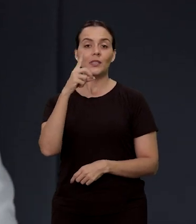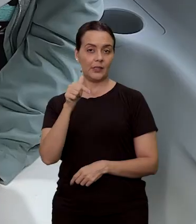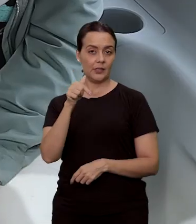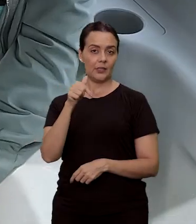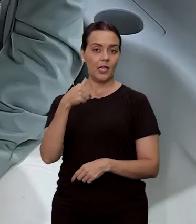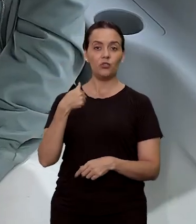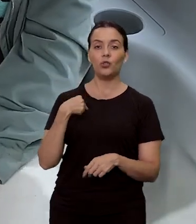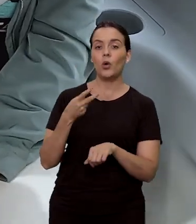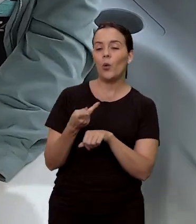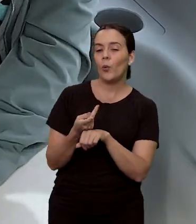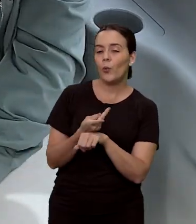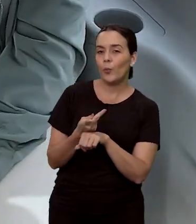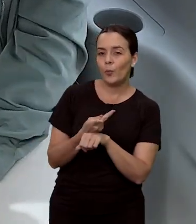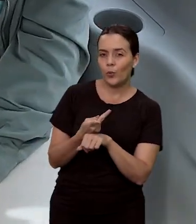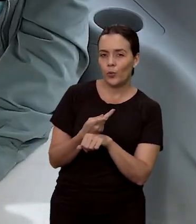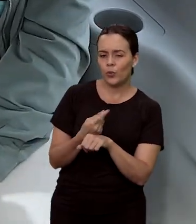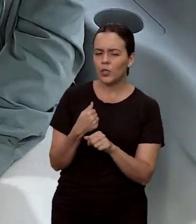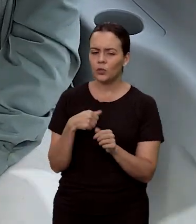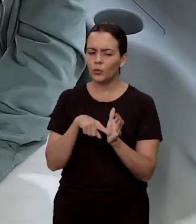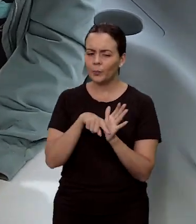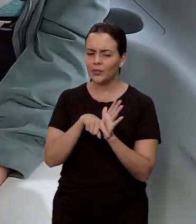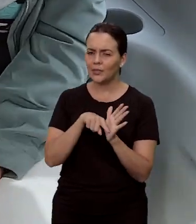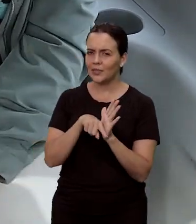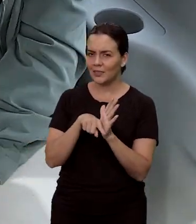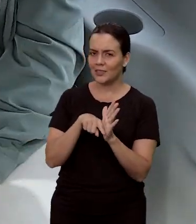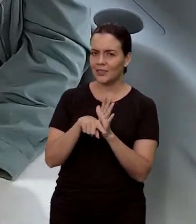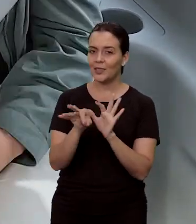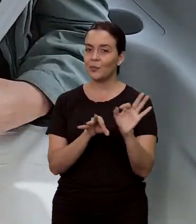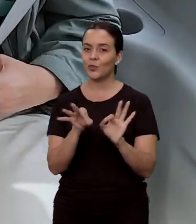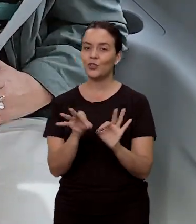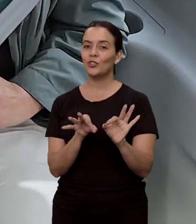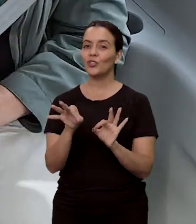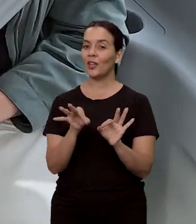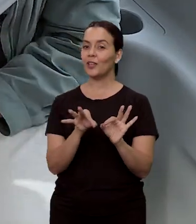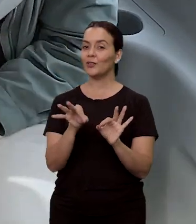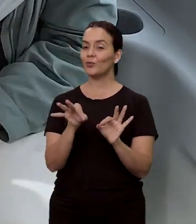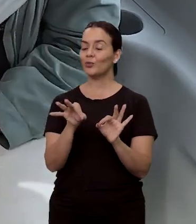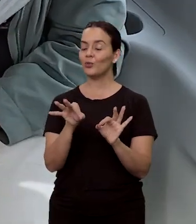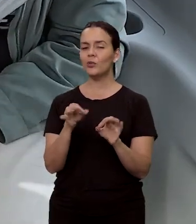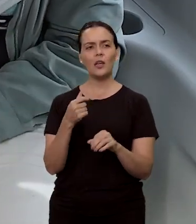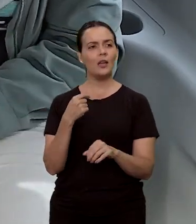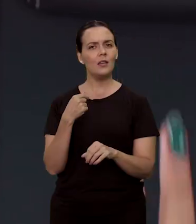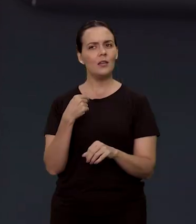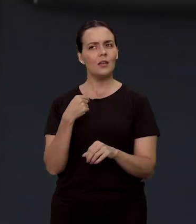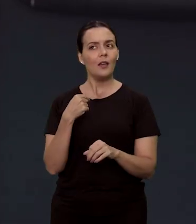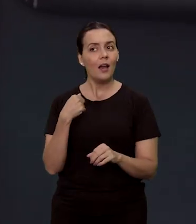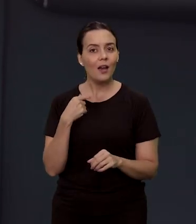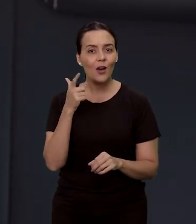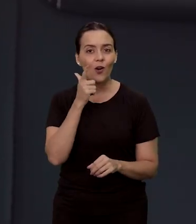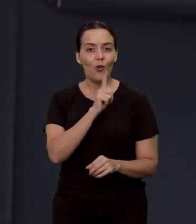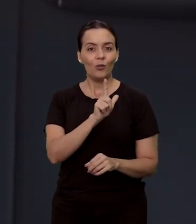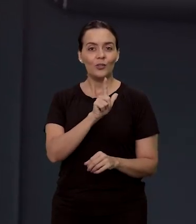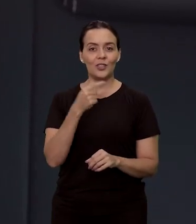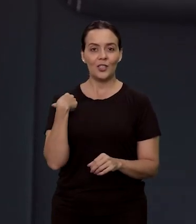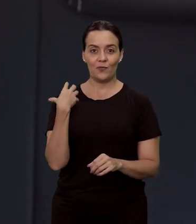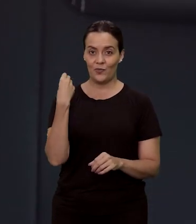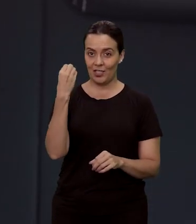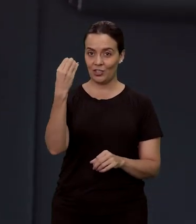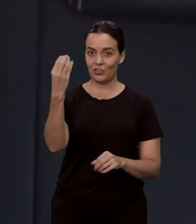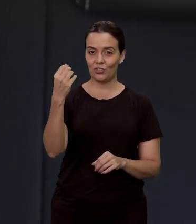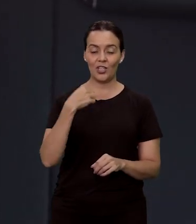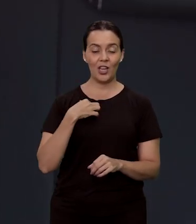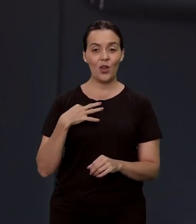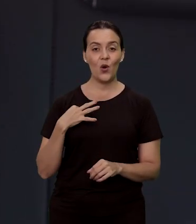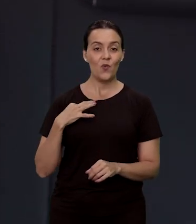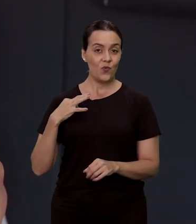desenvolvendo um projeto de pesquisa na minha universidade e aí surgiu a possibilidade de viajar. E aí eu era voluntária da ACM,